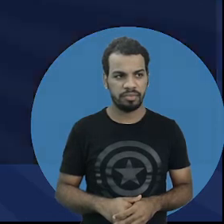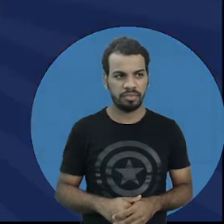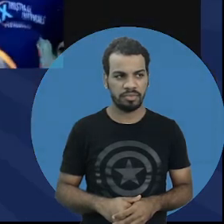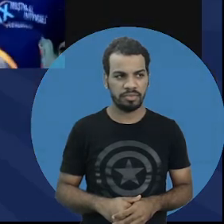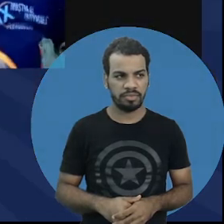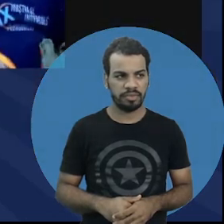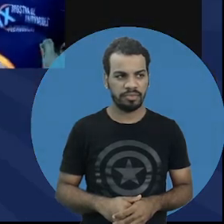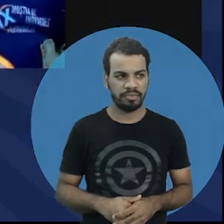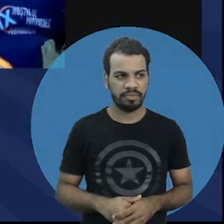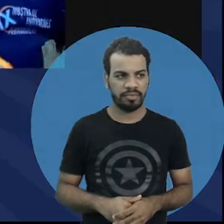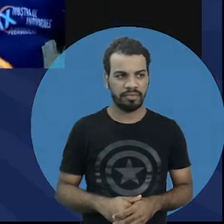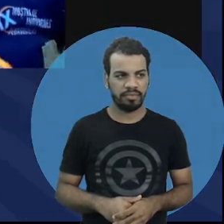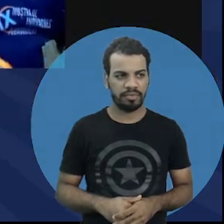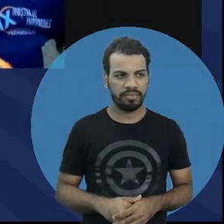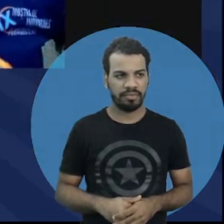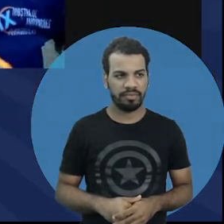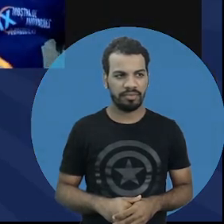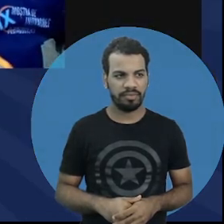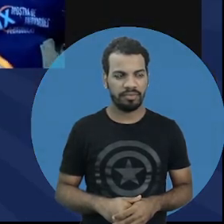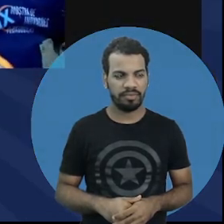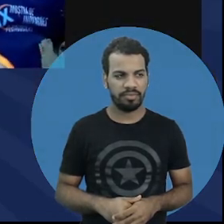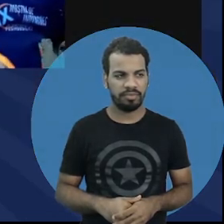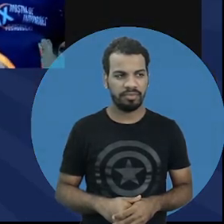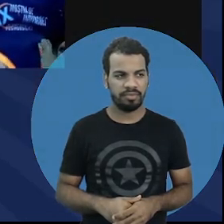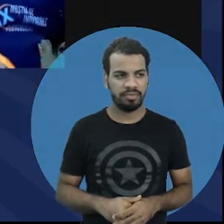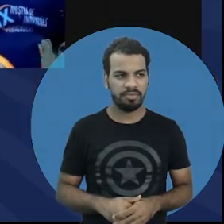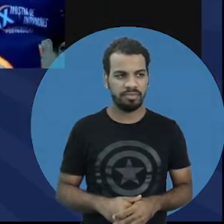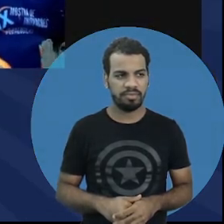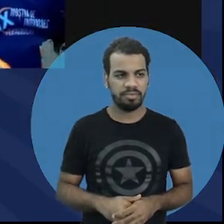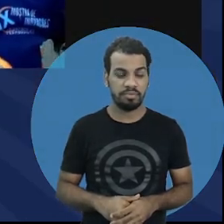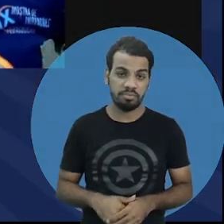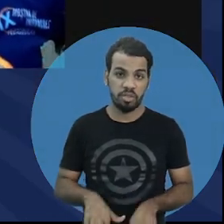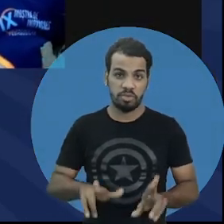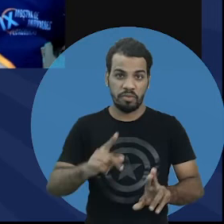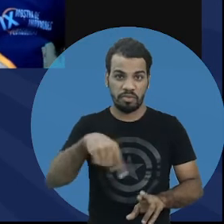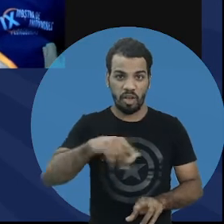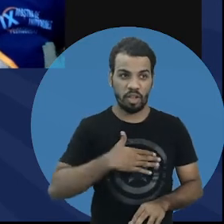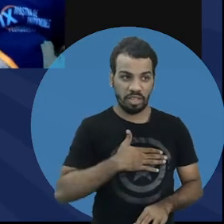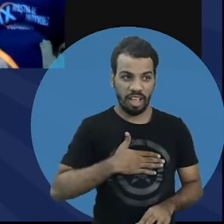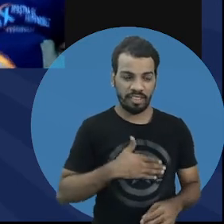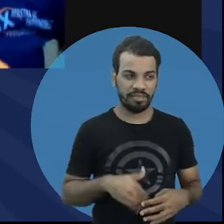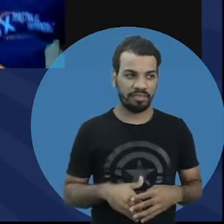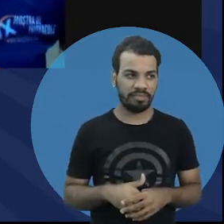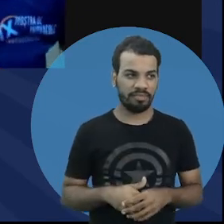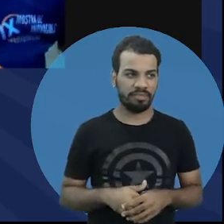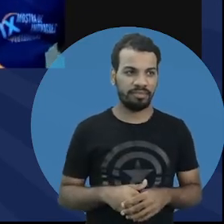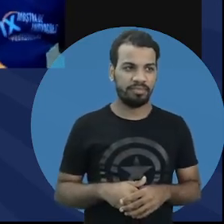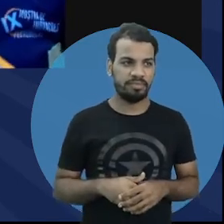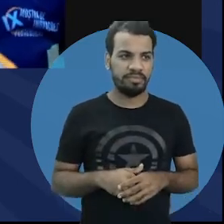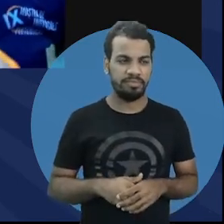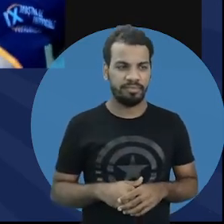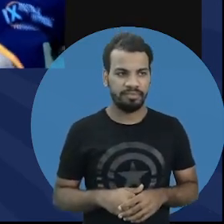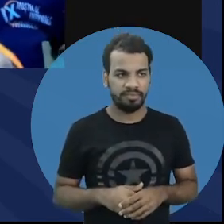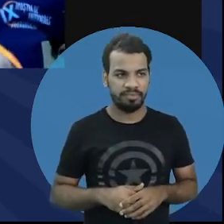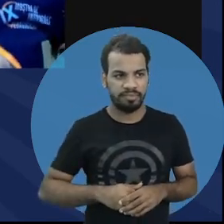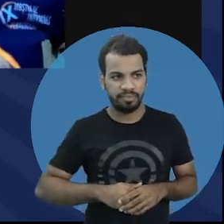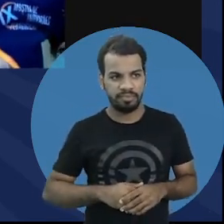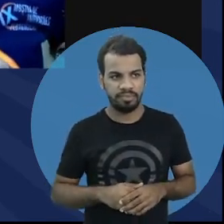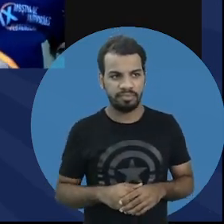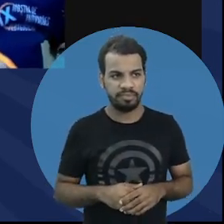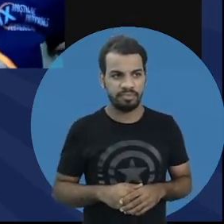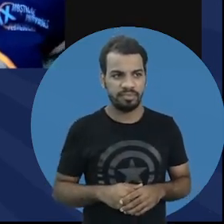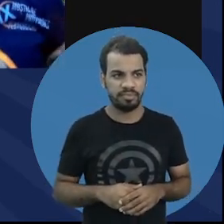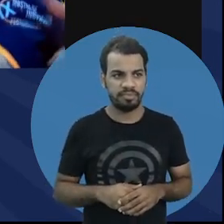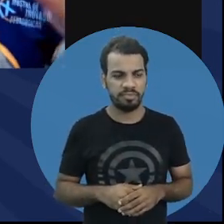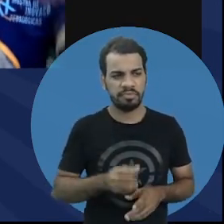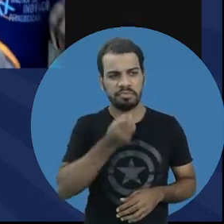Deixa eu voltar para cá. Show de Espero bola. que vocês tenham gostado. Pedro Abel. Com certeza, meu irmão. Muito